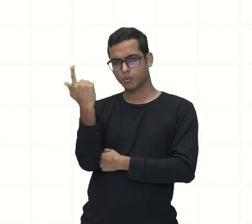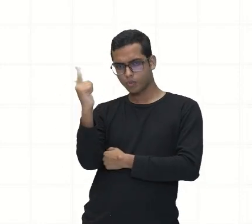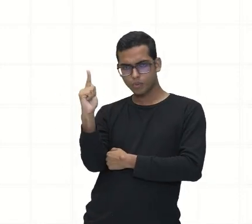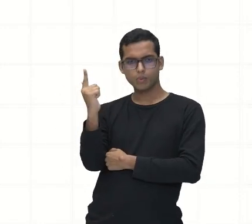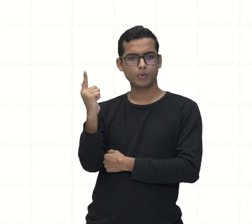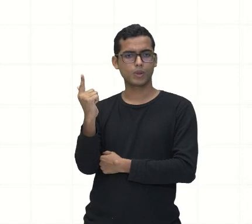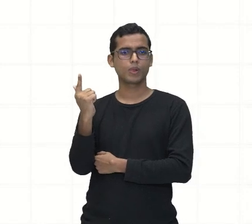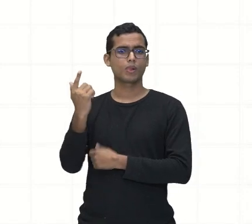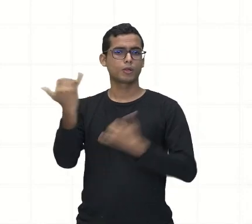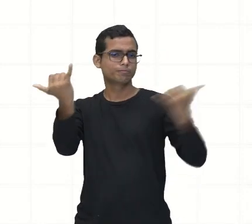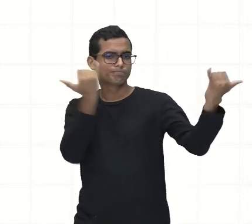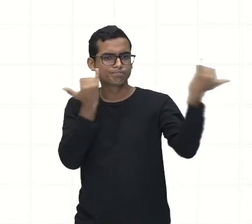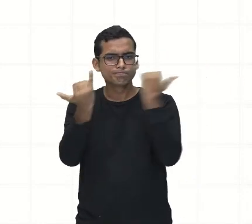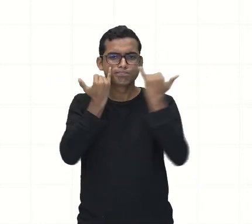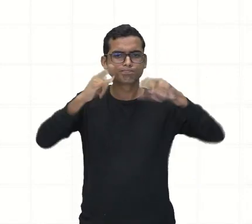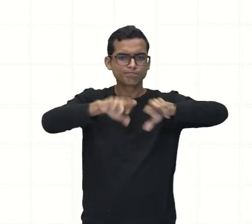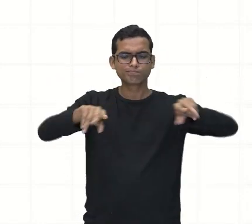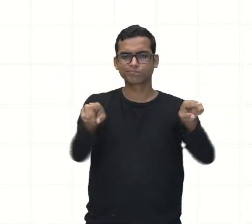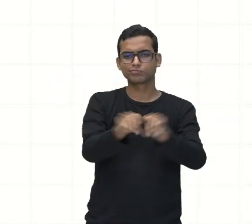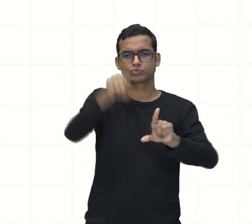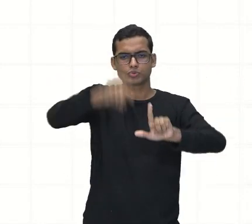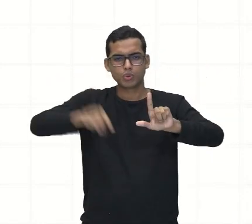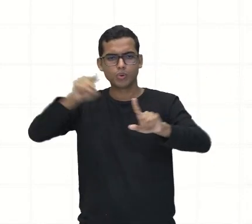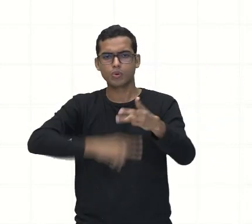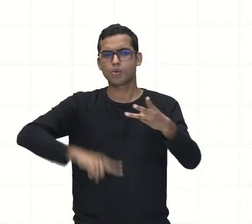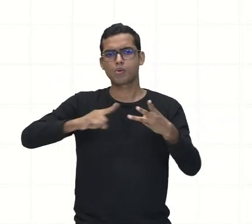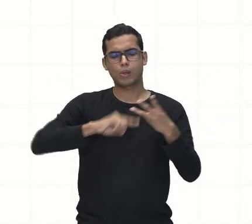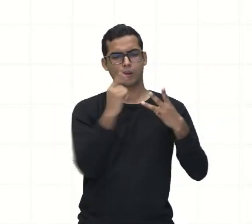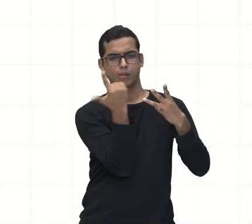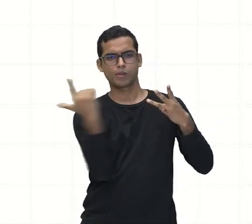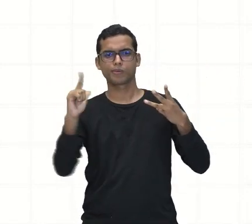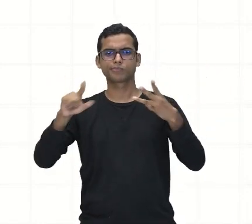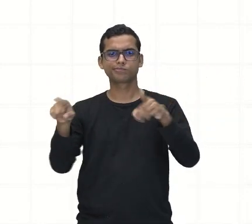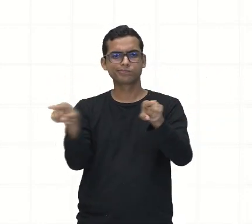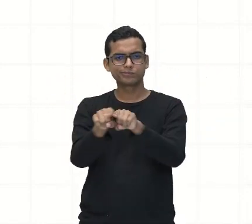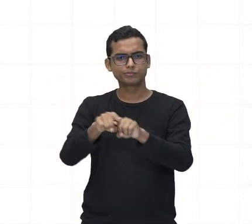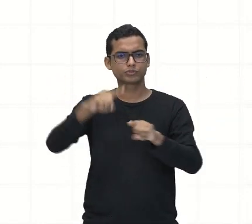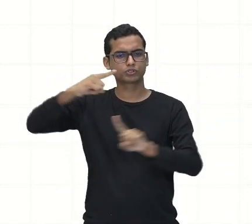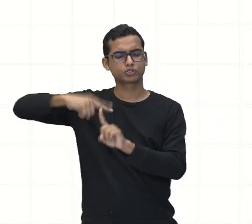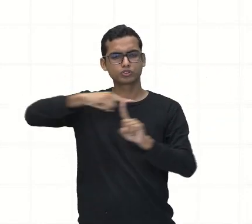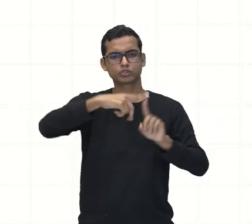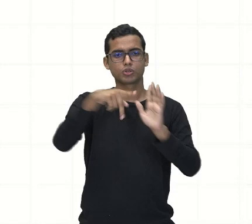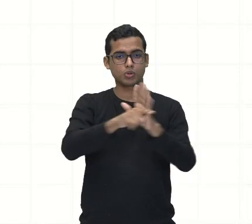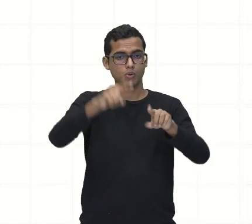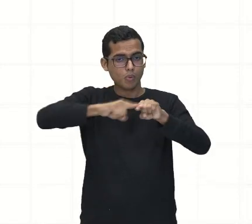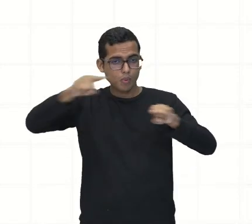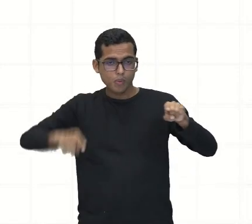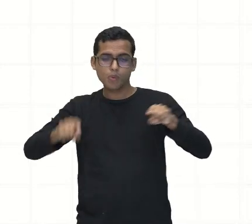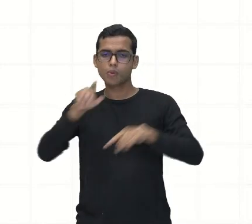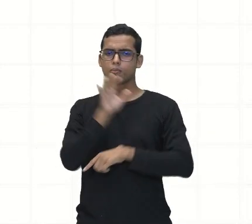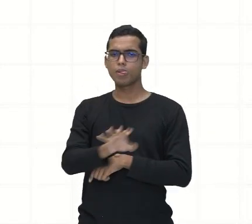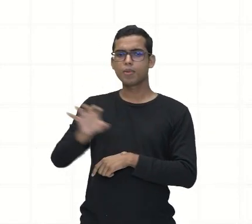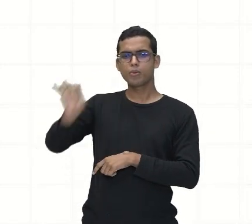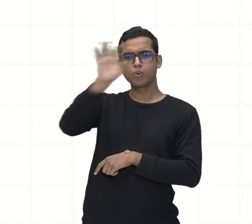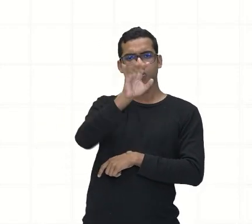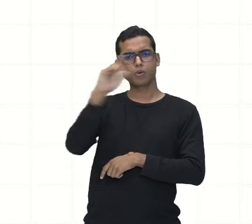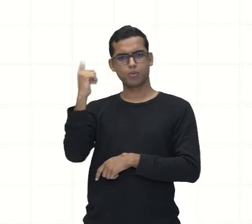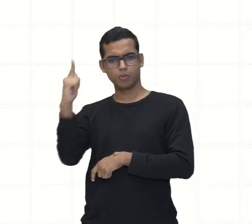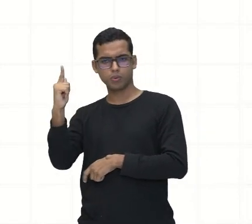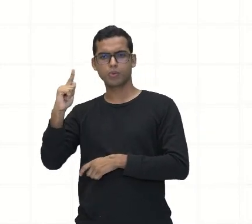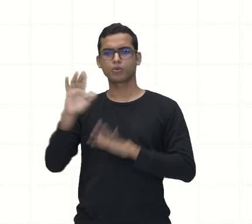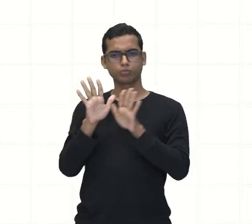associam informações, estatística ou outras variáveis a regiões